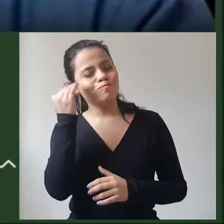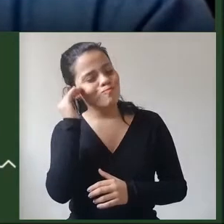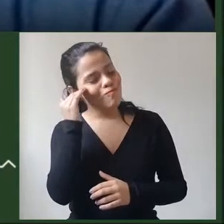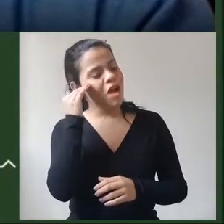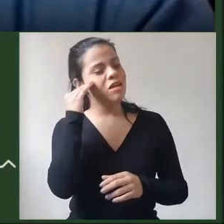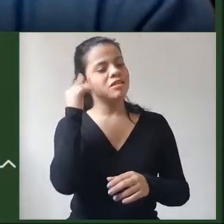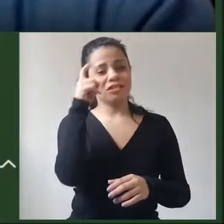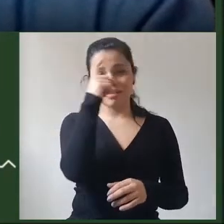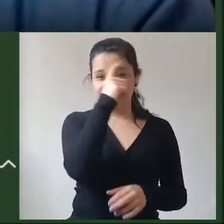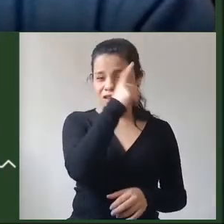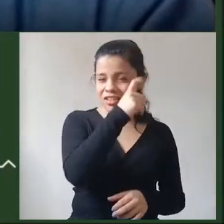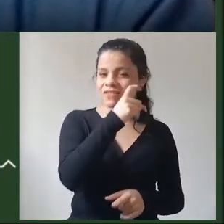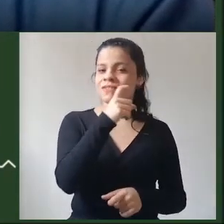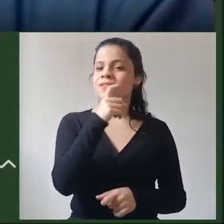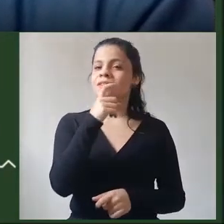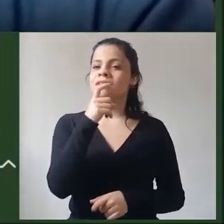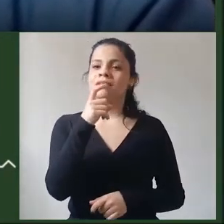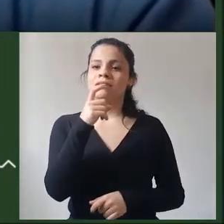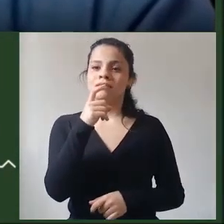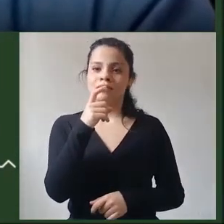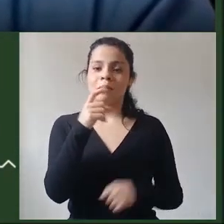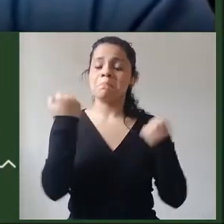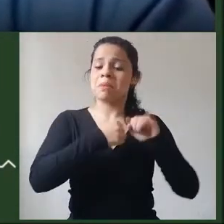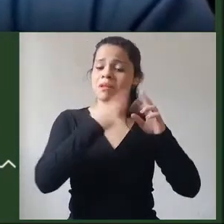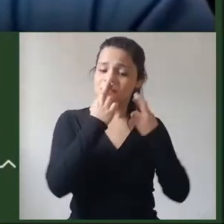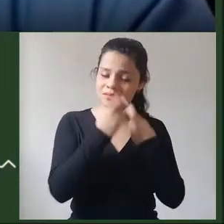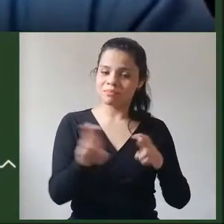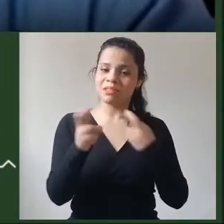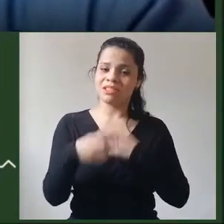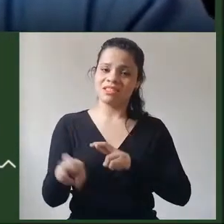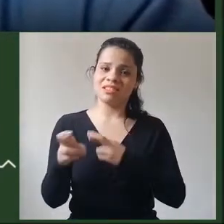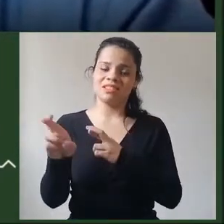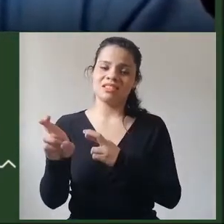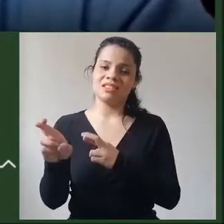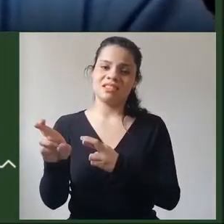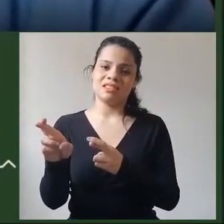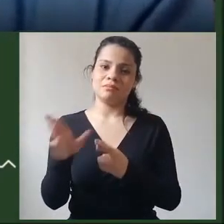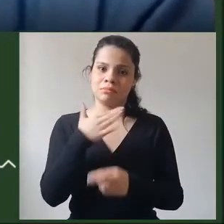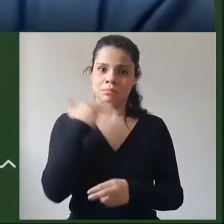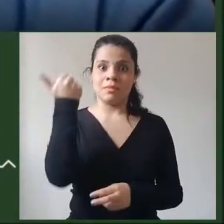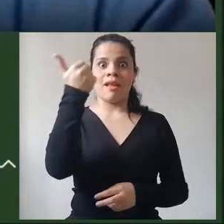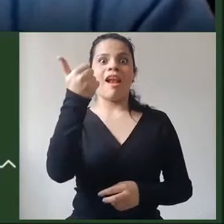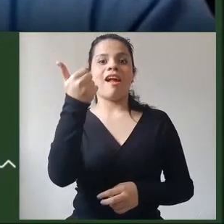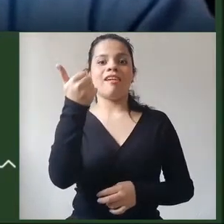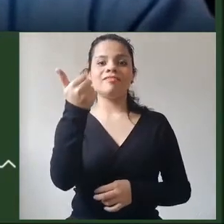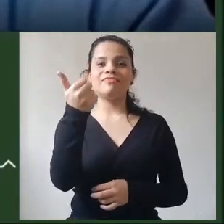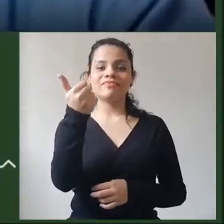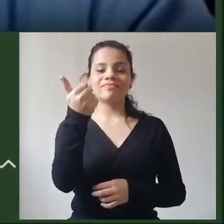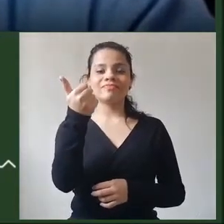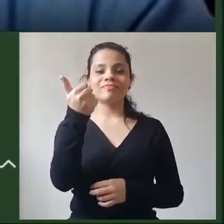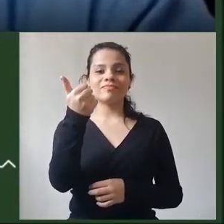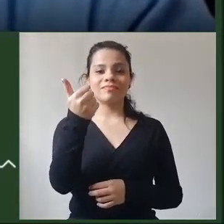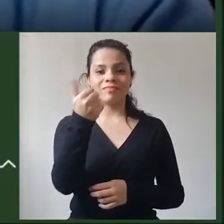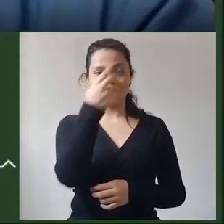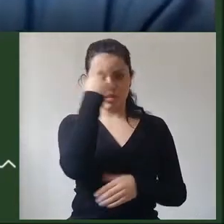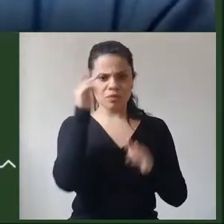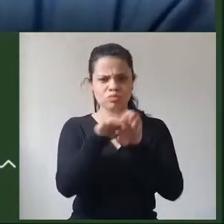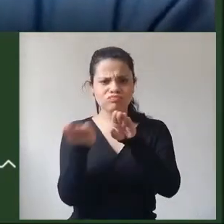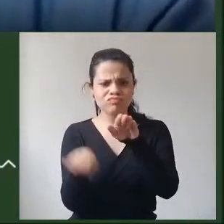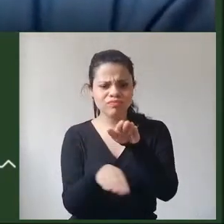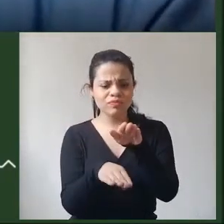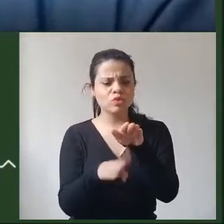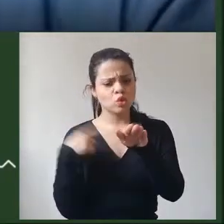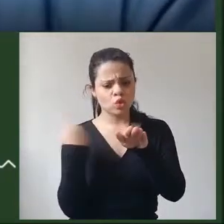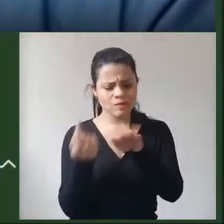estresse, das dificuldades, mas por outro, ainda esperança de que pode